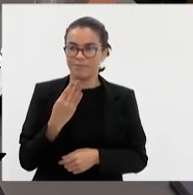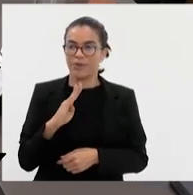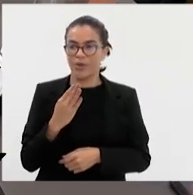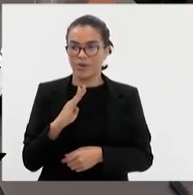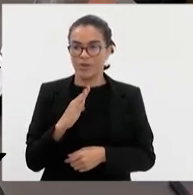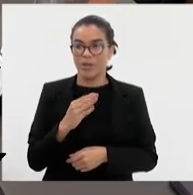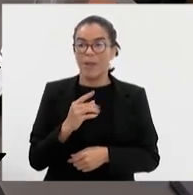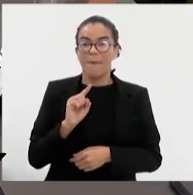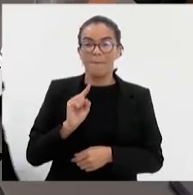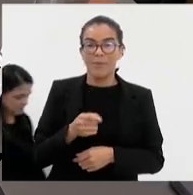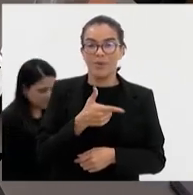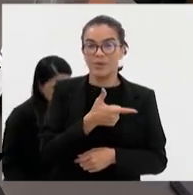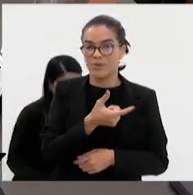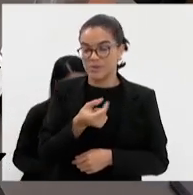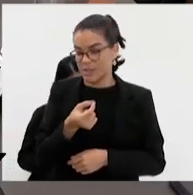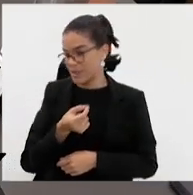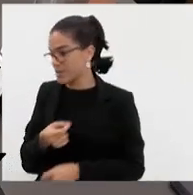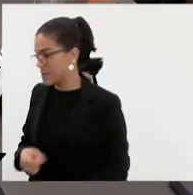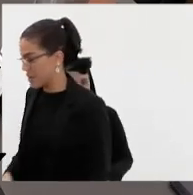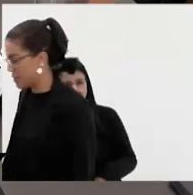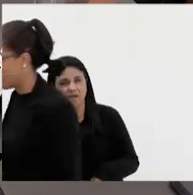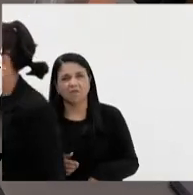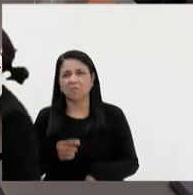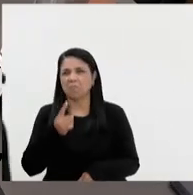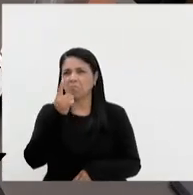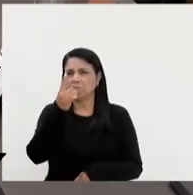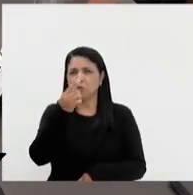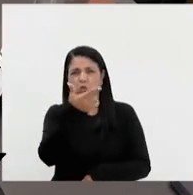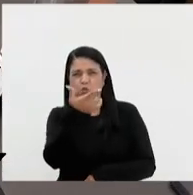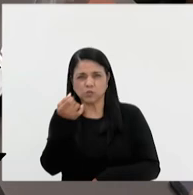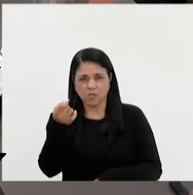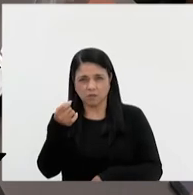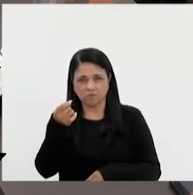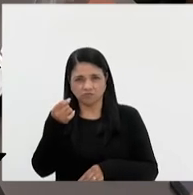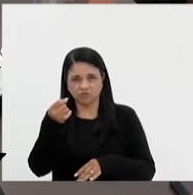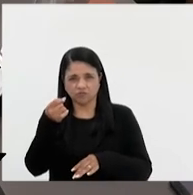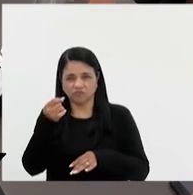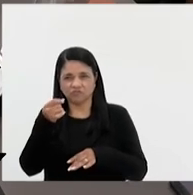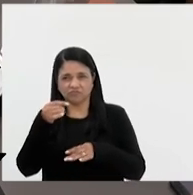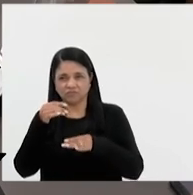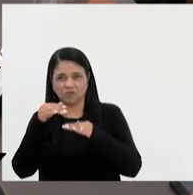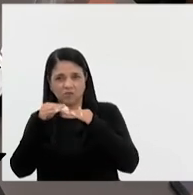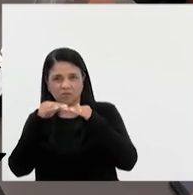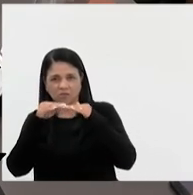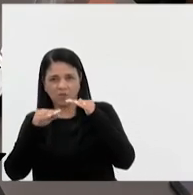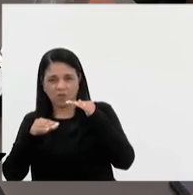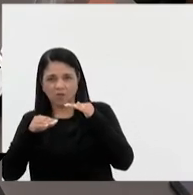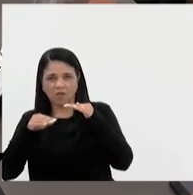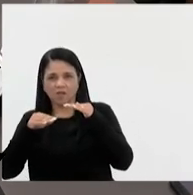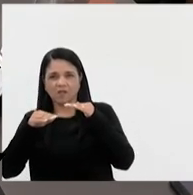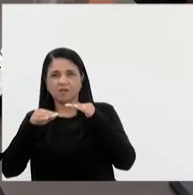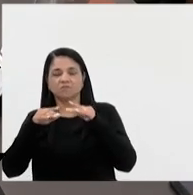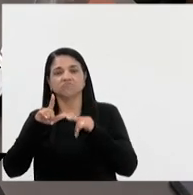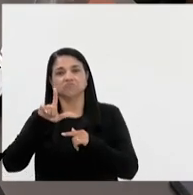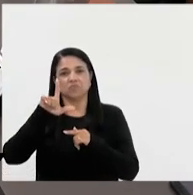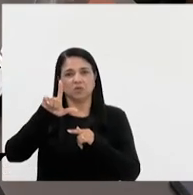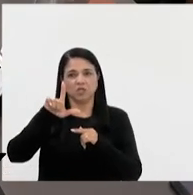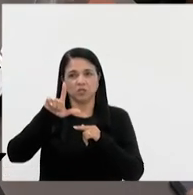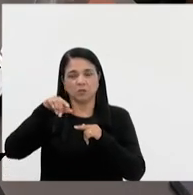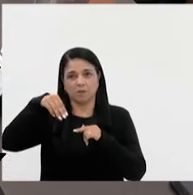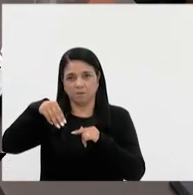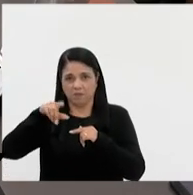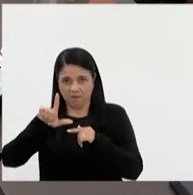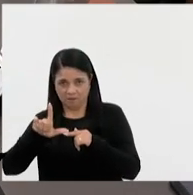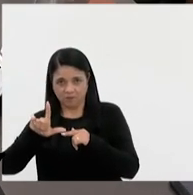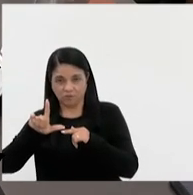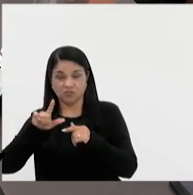é de 1.200 o índice lá, que eu não sei qual é. É, quanto? Como é que é? Nanogramas por decilitro